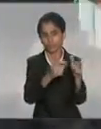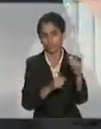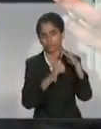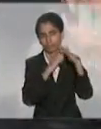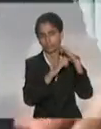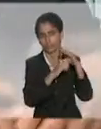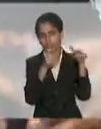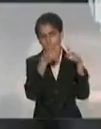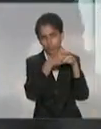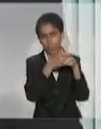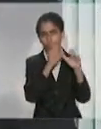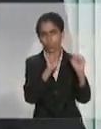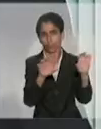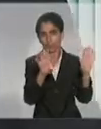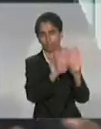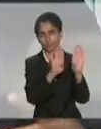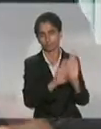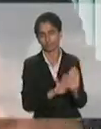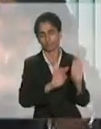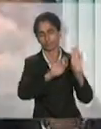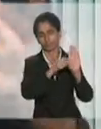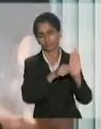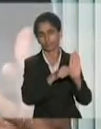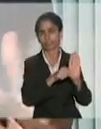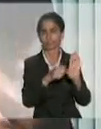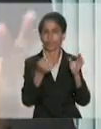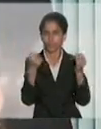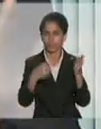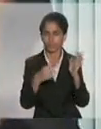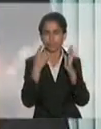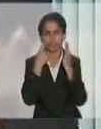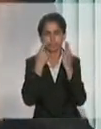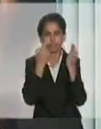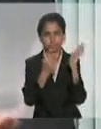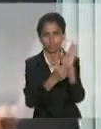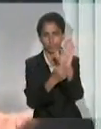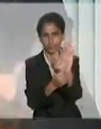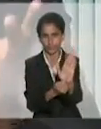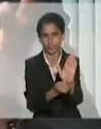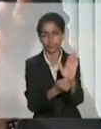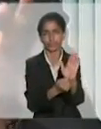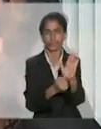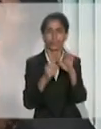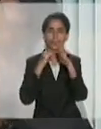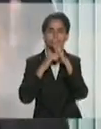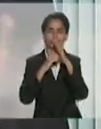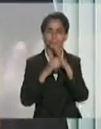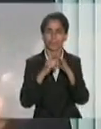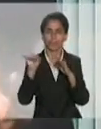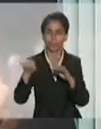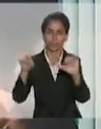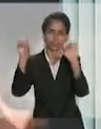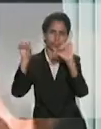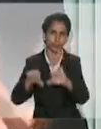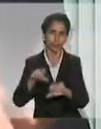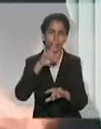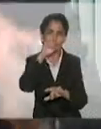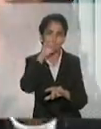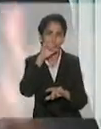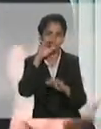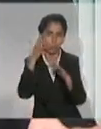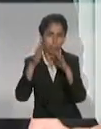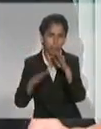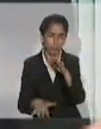Esse estudo que está no processo, ele tem que mostrar que, de fato, as empresas estão em maus lençóis, ou seja, onde é que está